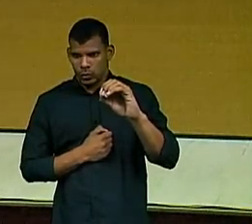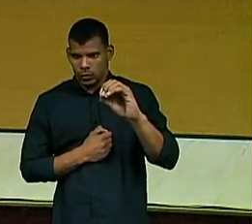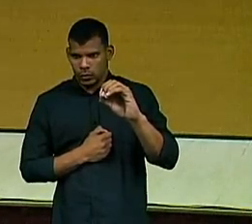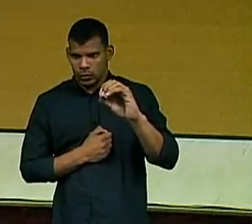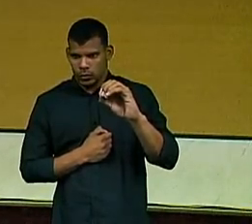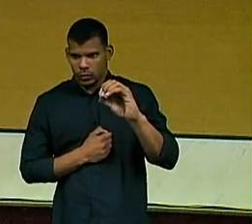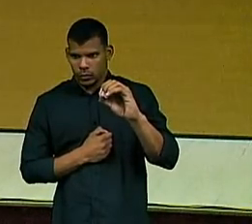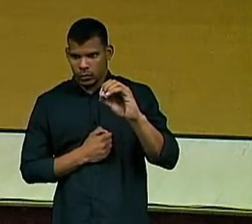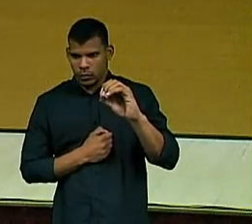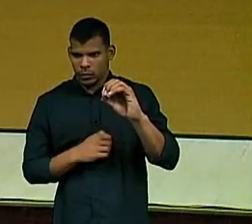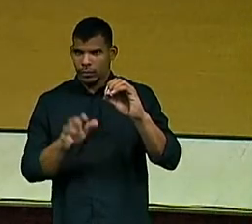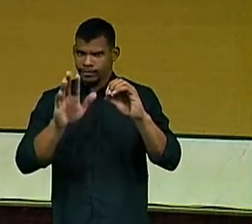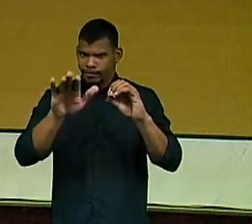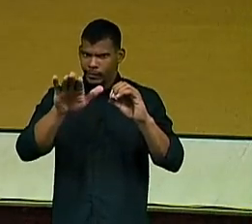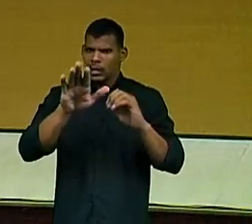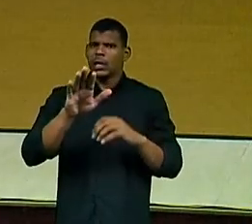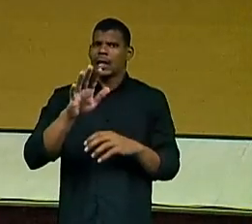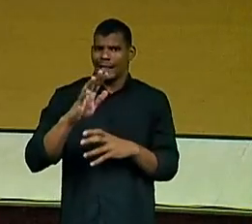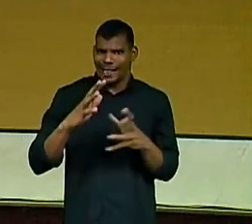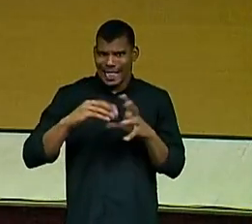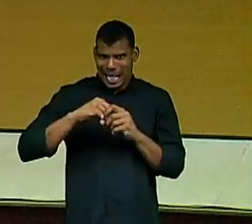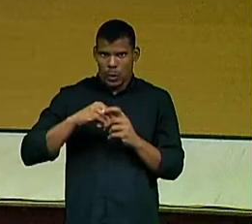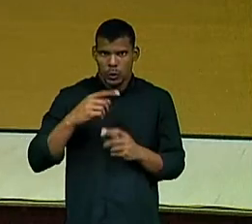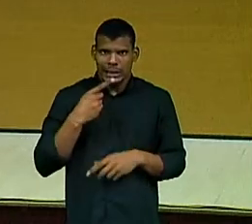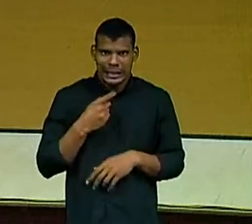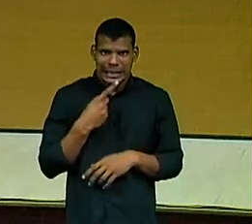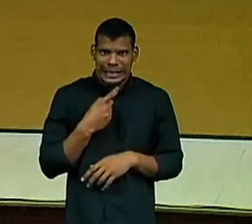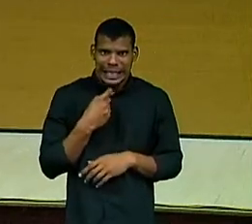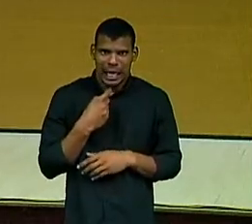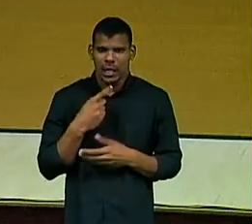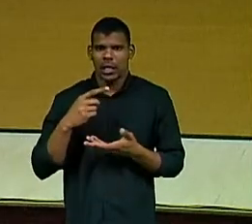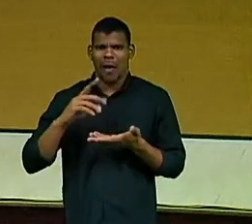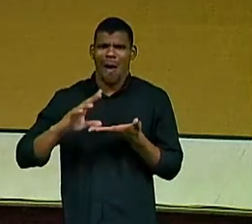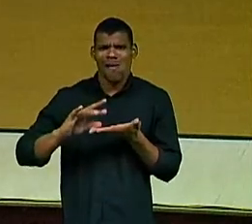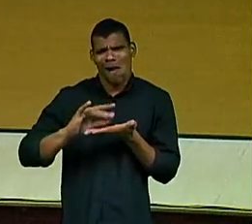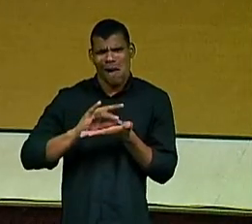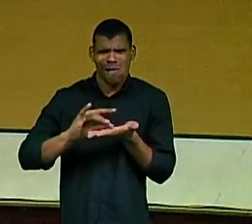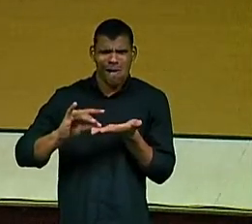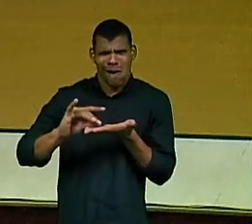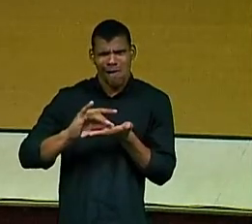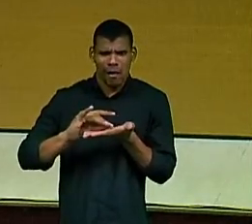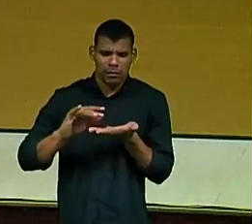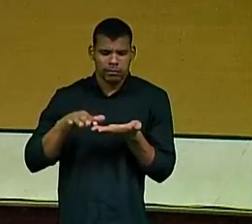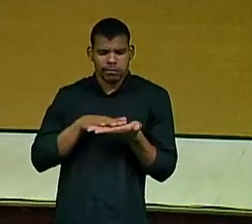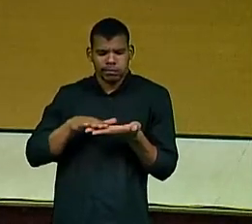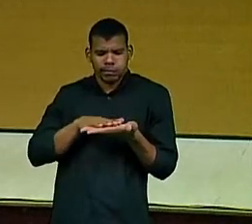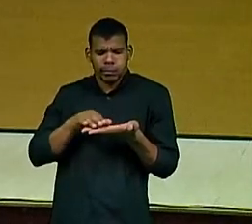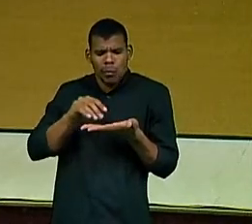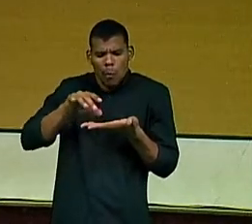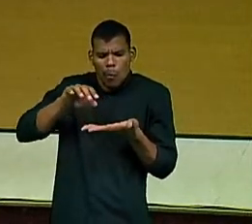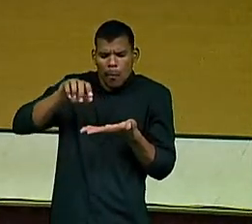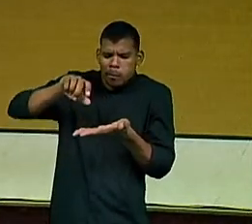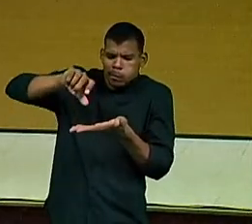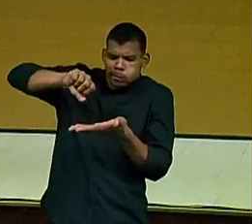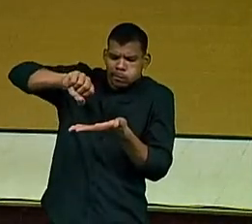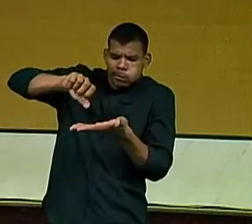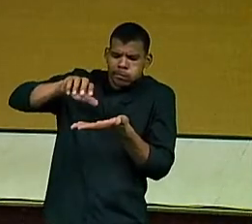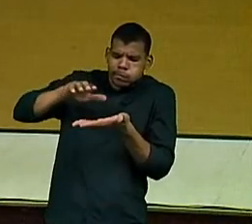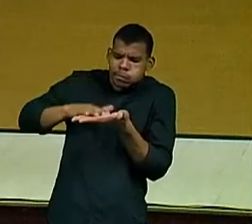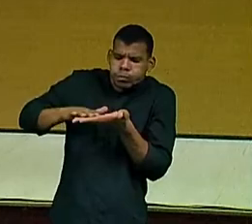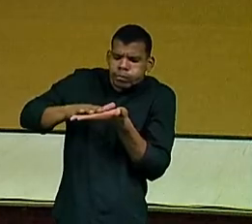eu tenho hemoglobina vocês têm hemoglobina isso indica o quê ancestral